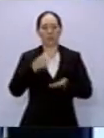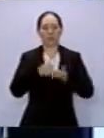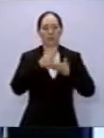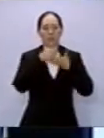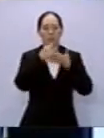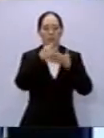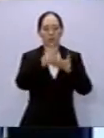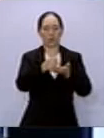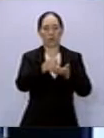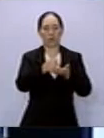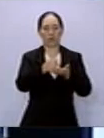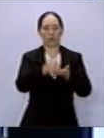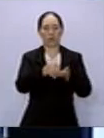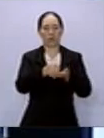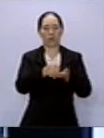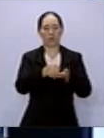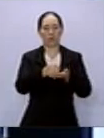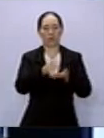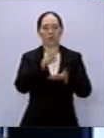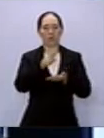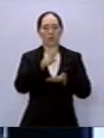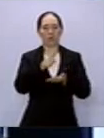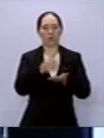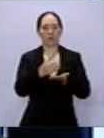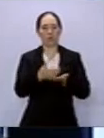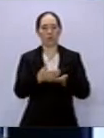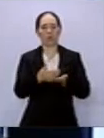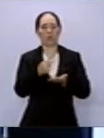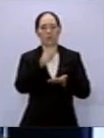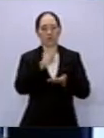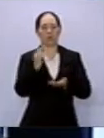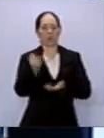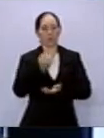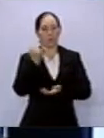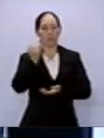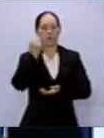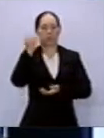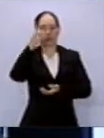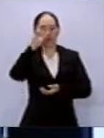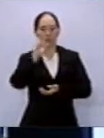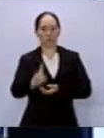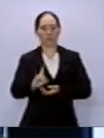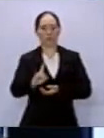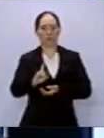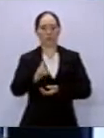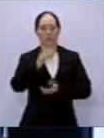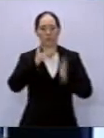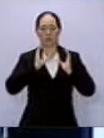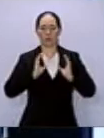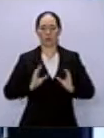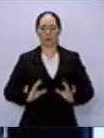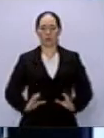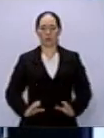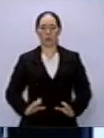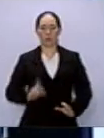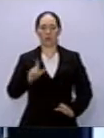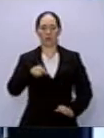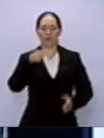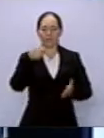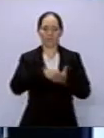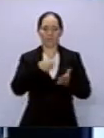de que essa essa essa esse valor esse direito de cidadão seja